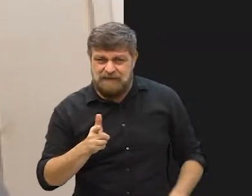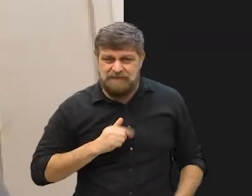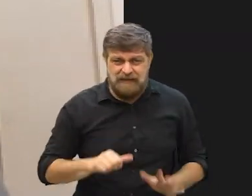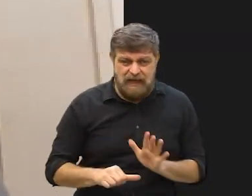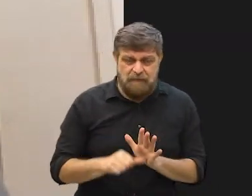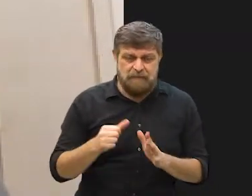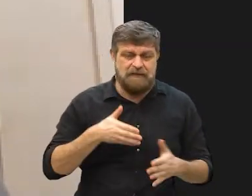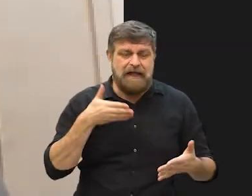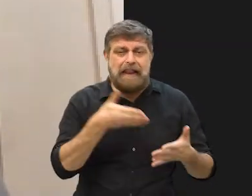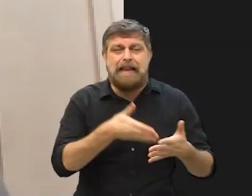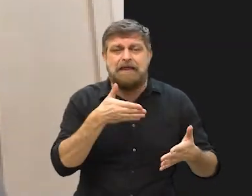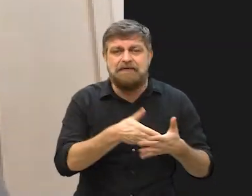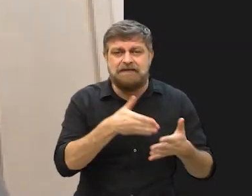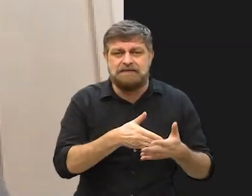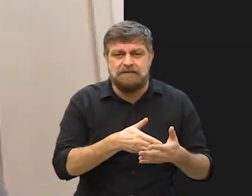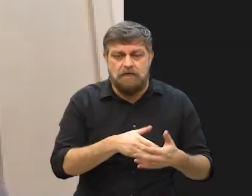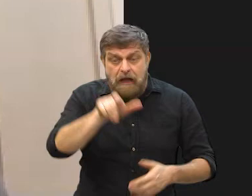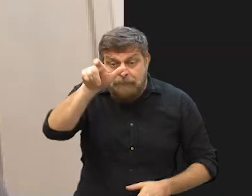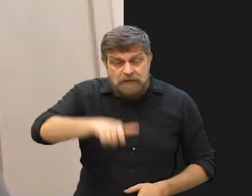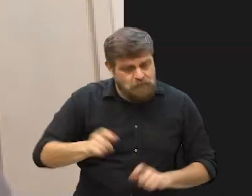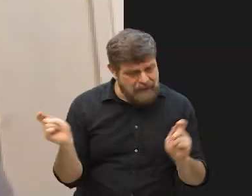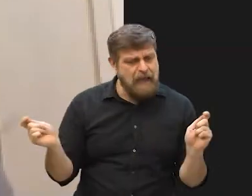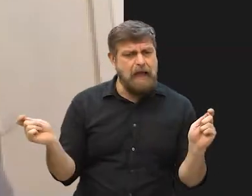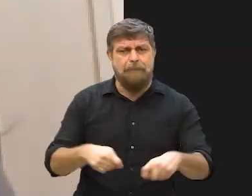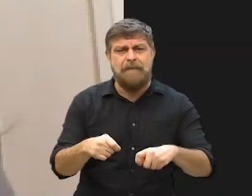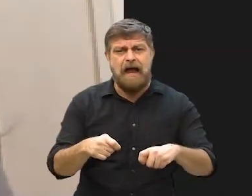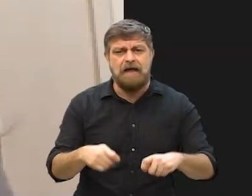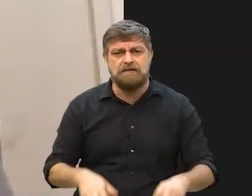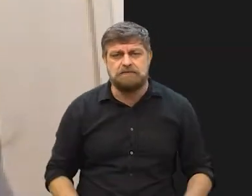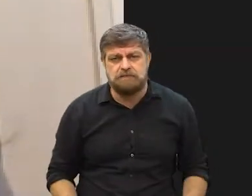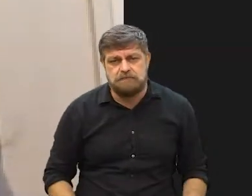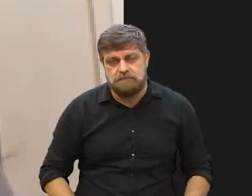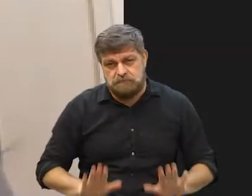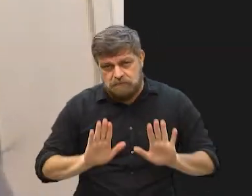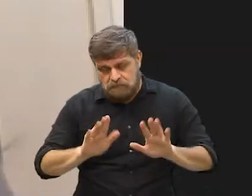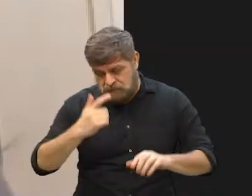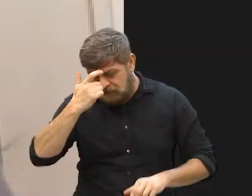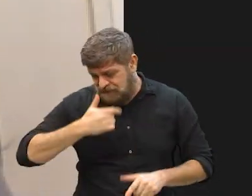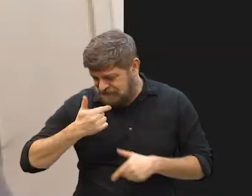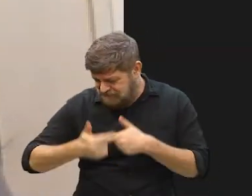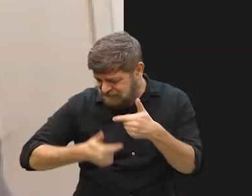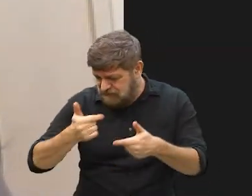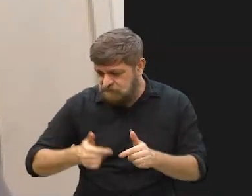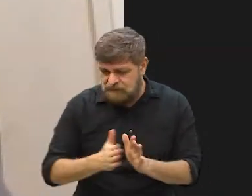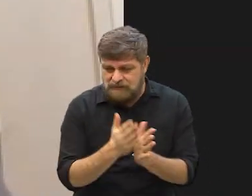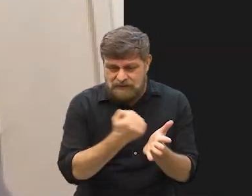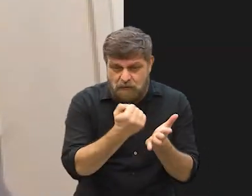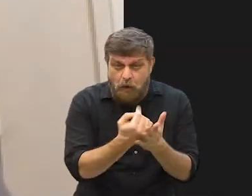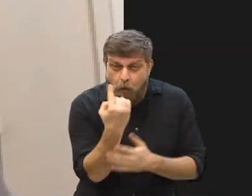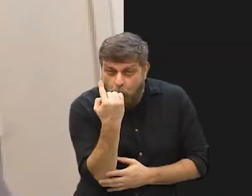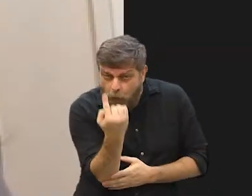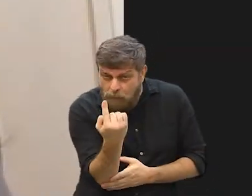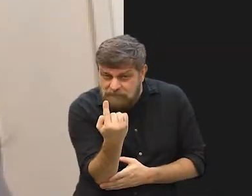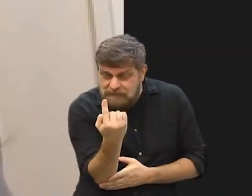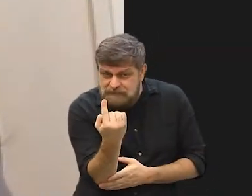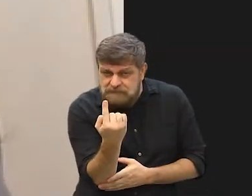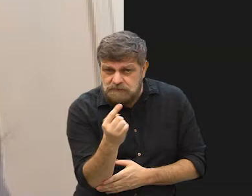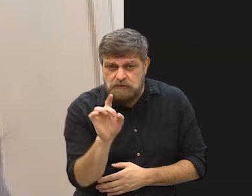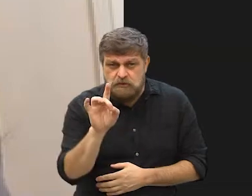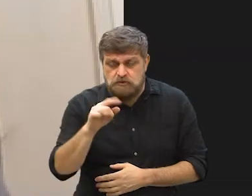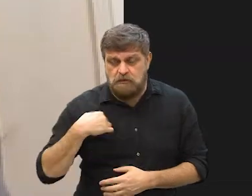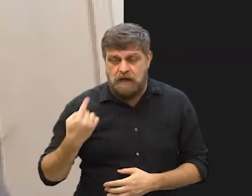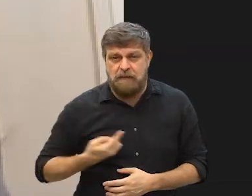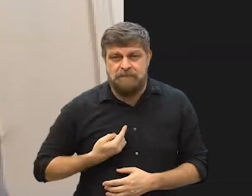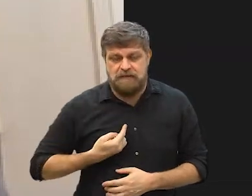primeiro a limitação e não o potencial das pessoas. Olha, eu trabalhei registrado apenas uma vez, porque a